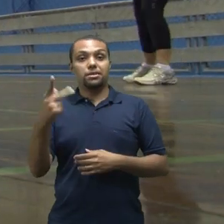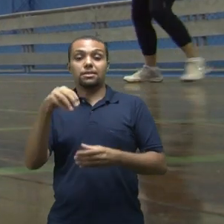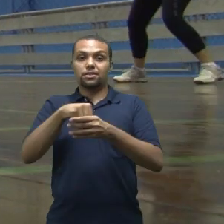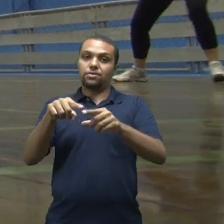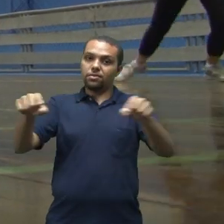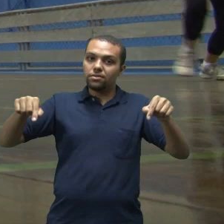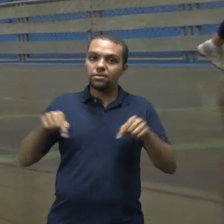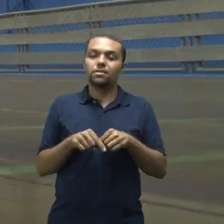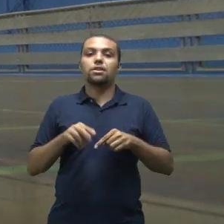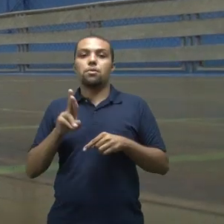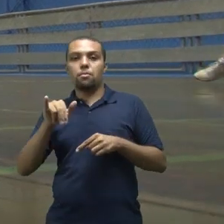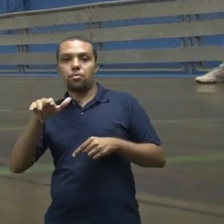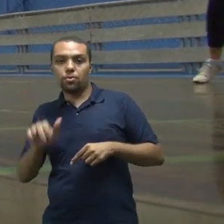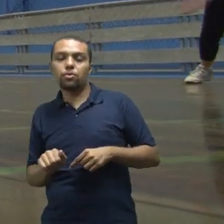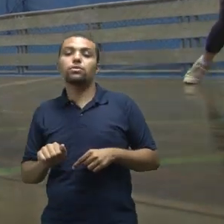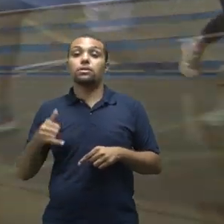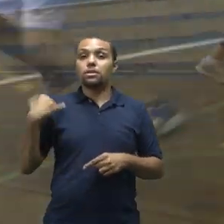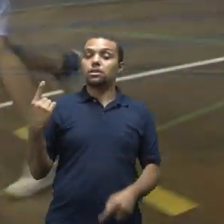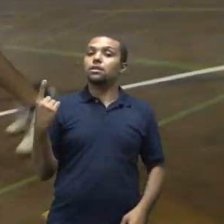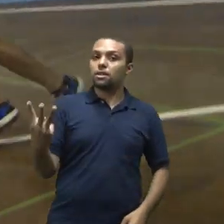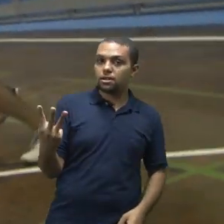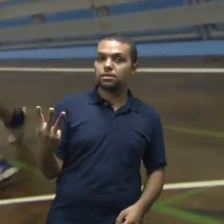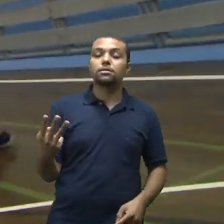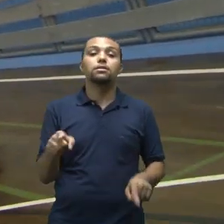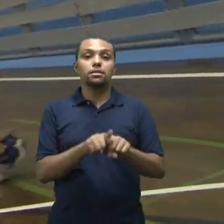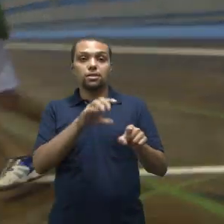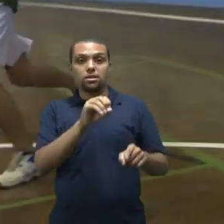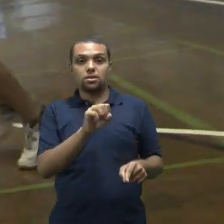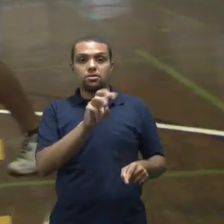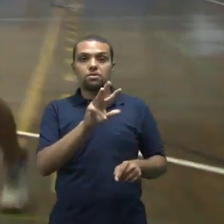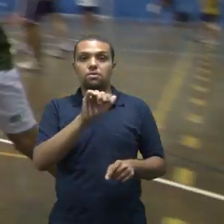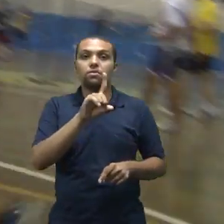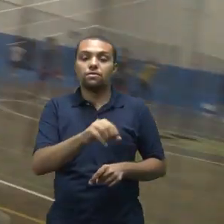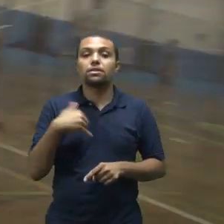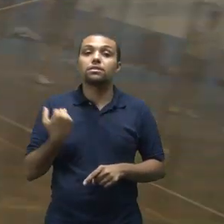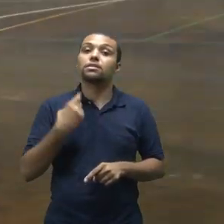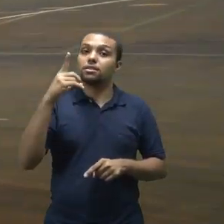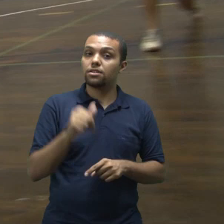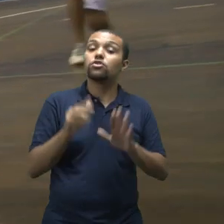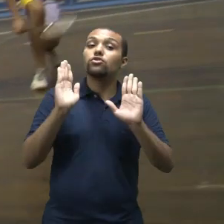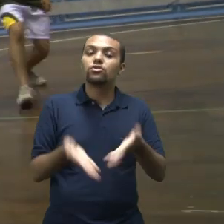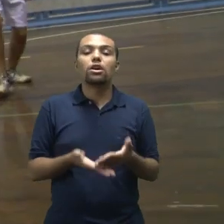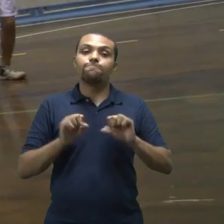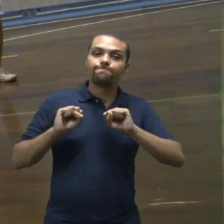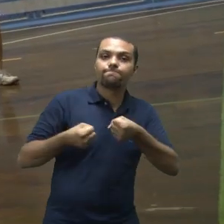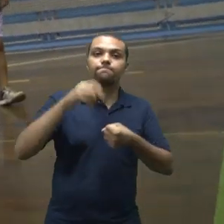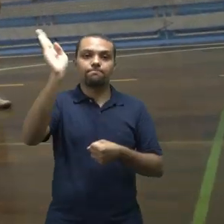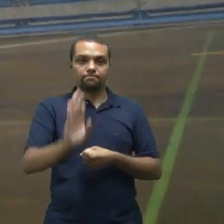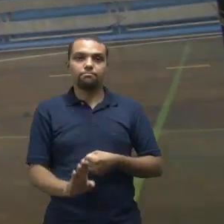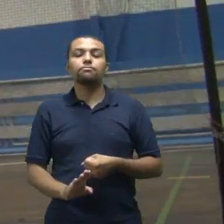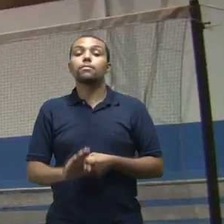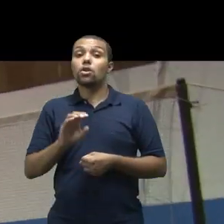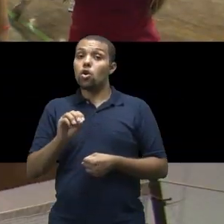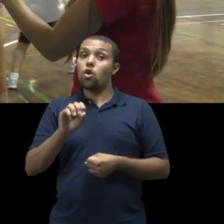de quadra de Gabriel, Bruna Vasconcelos, de 13 anos, e Osvaldo Correia, com 17, já defenderam o